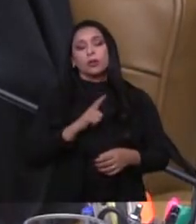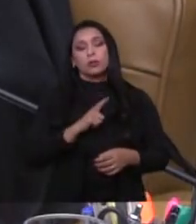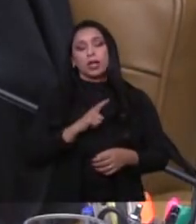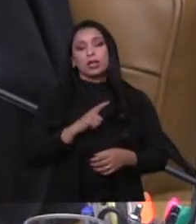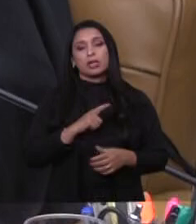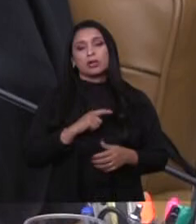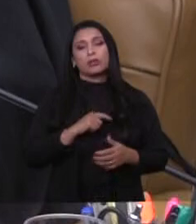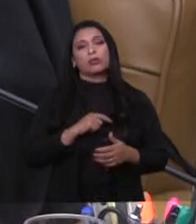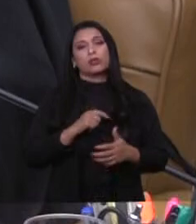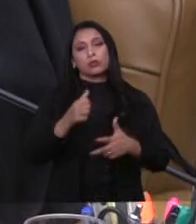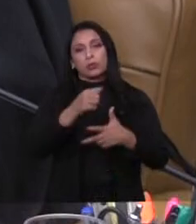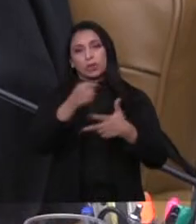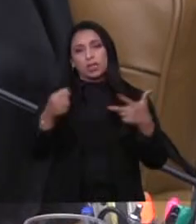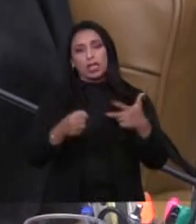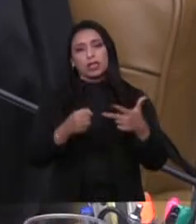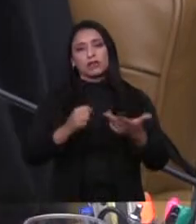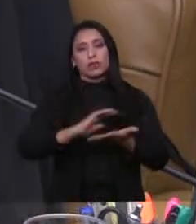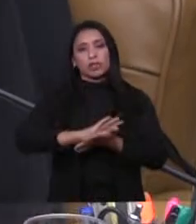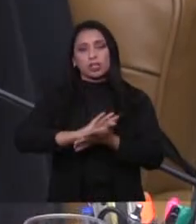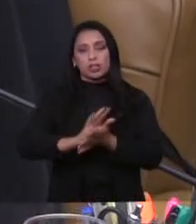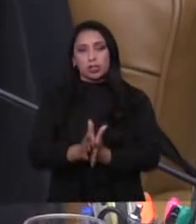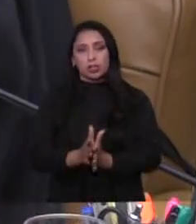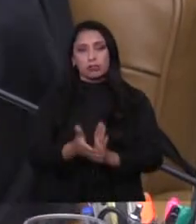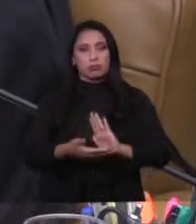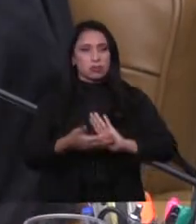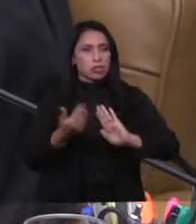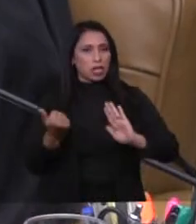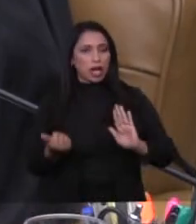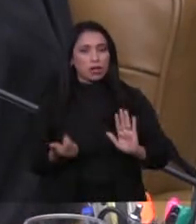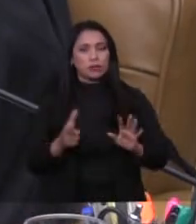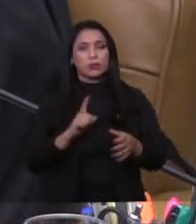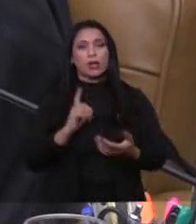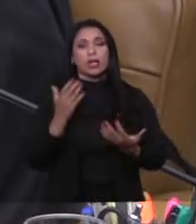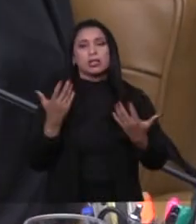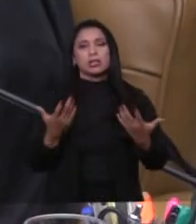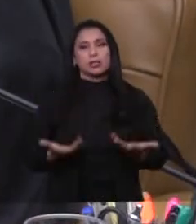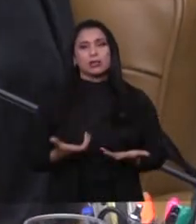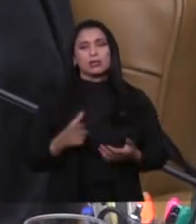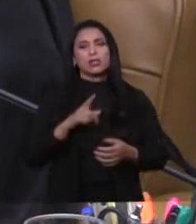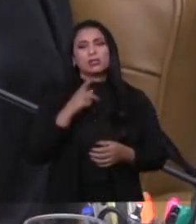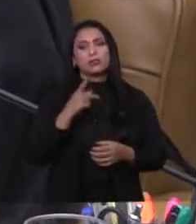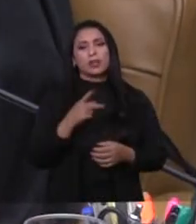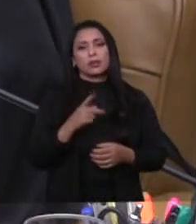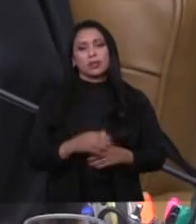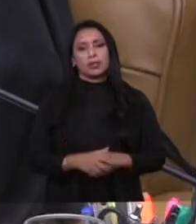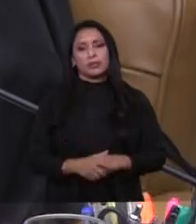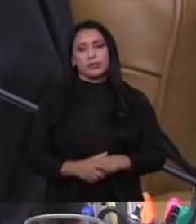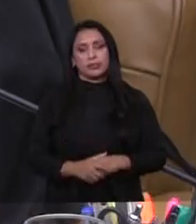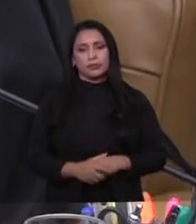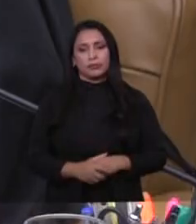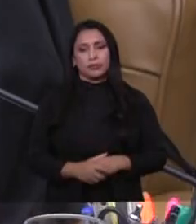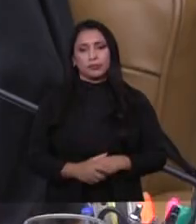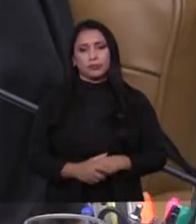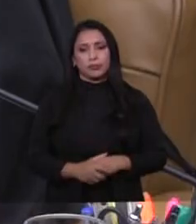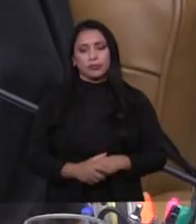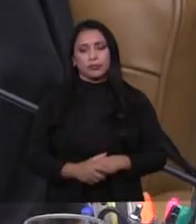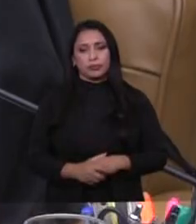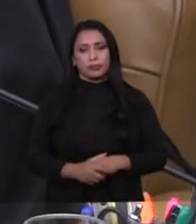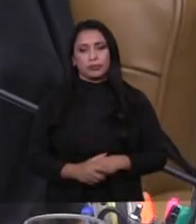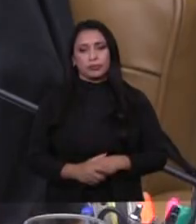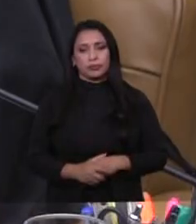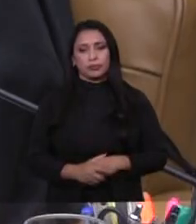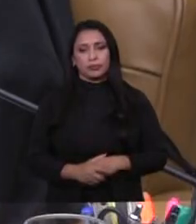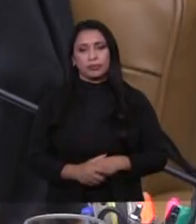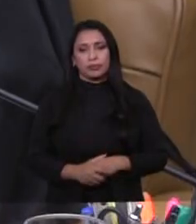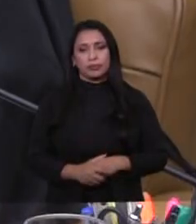poderes constitucionais. Nesse caso específico, eu entendo que, inegavelmente,